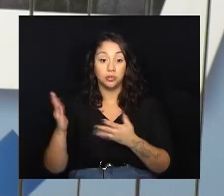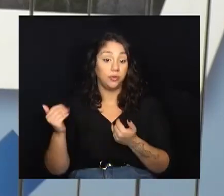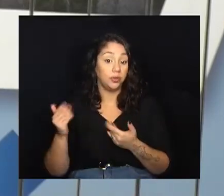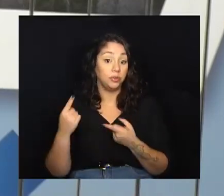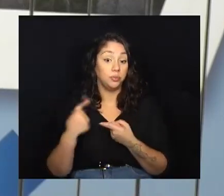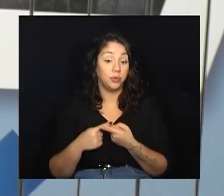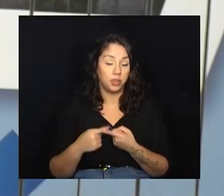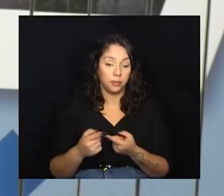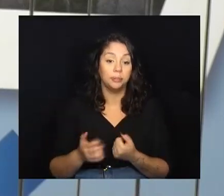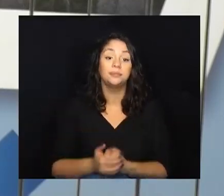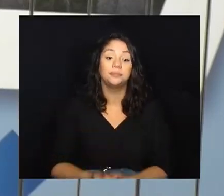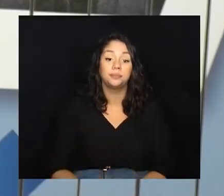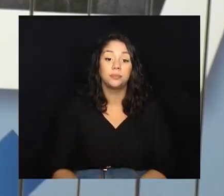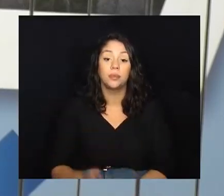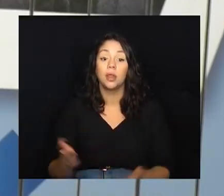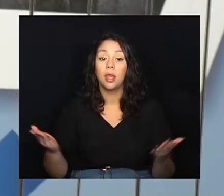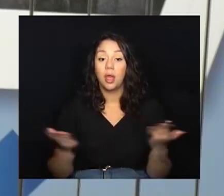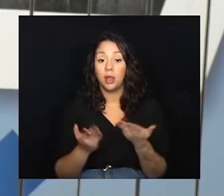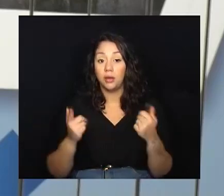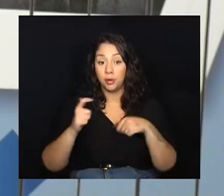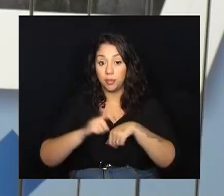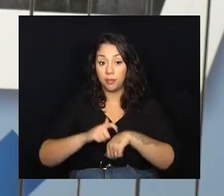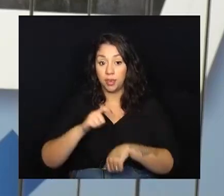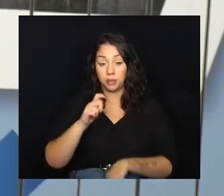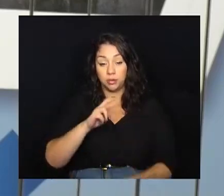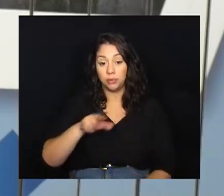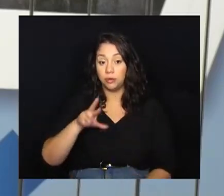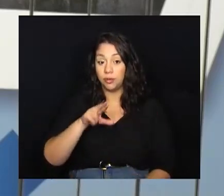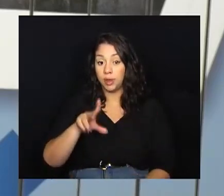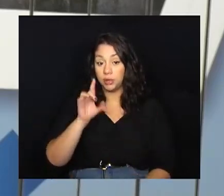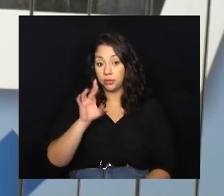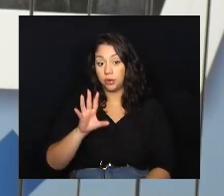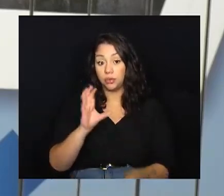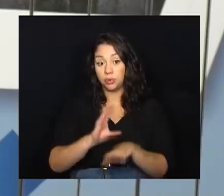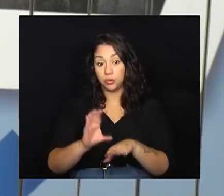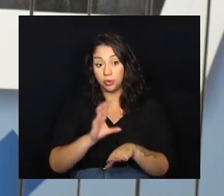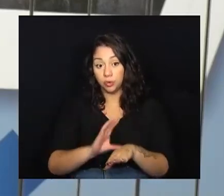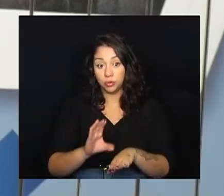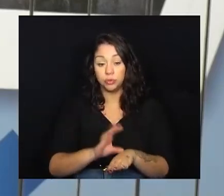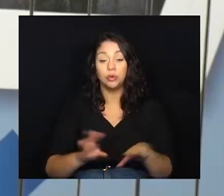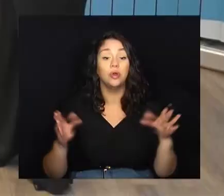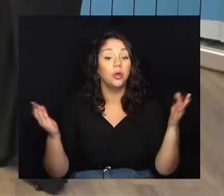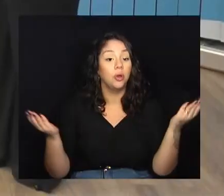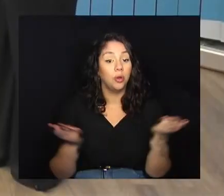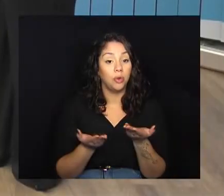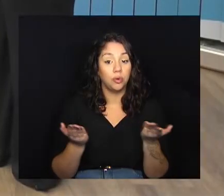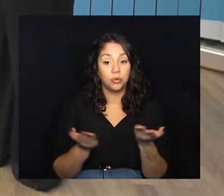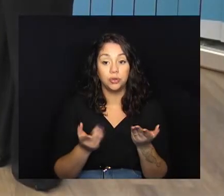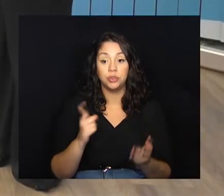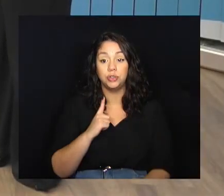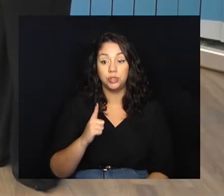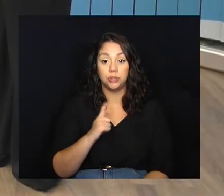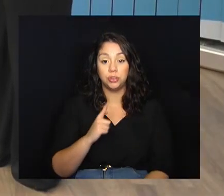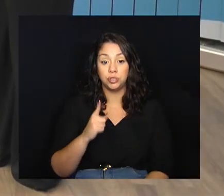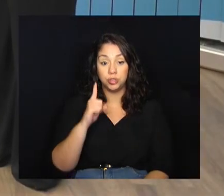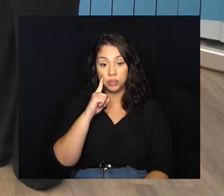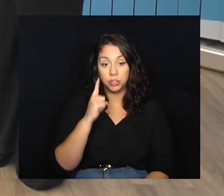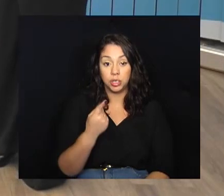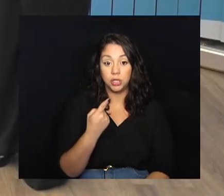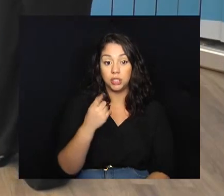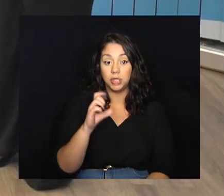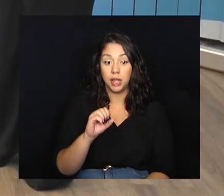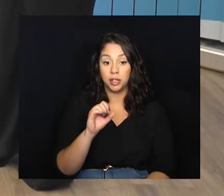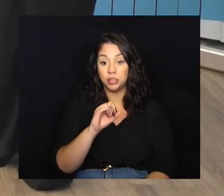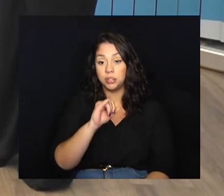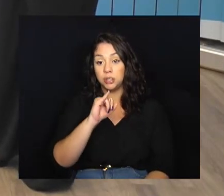a gente tá no momento que não são só esses cursos não hoje 10 de Julho serprocamp